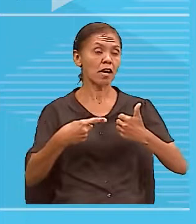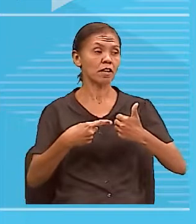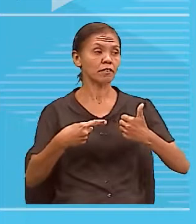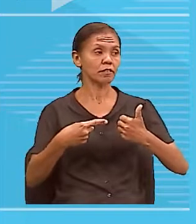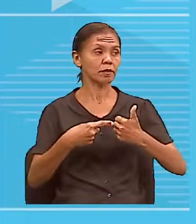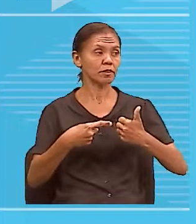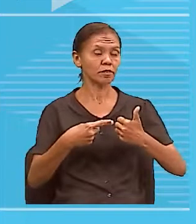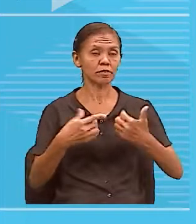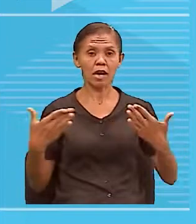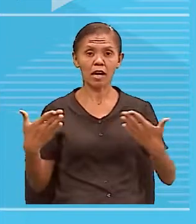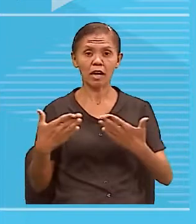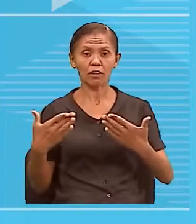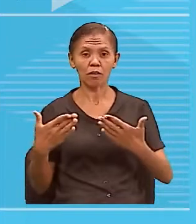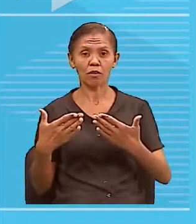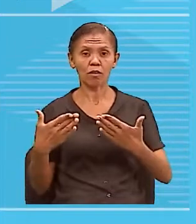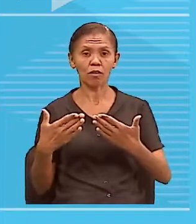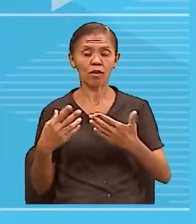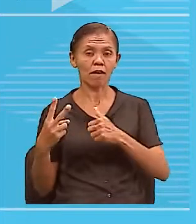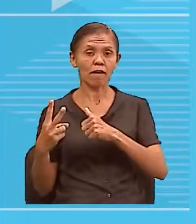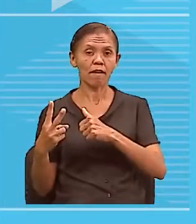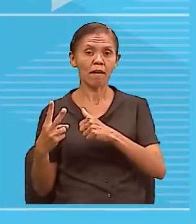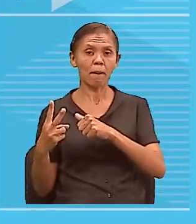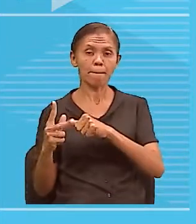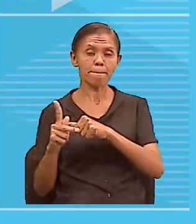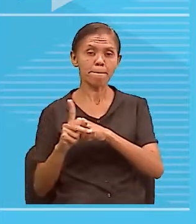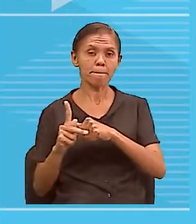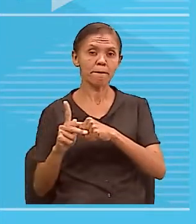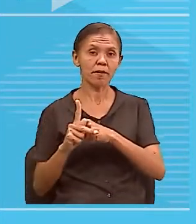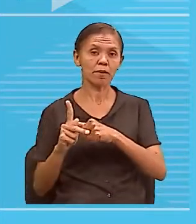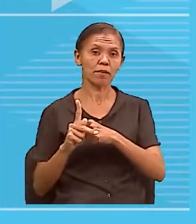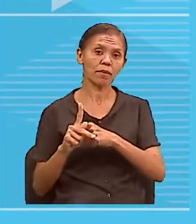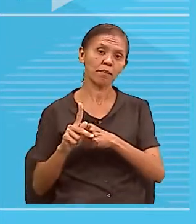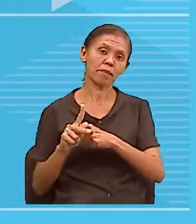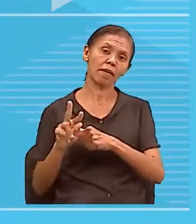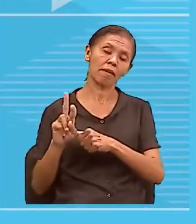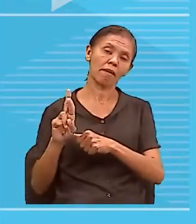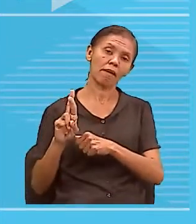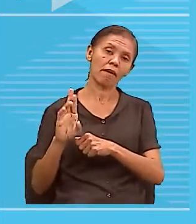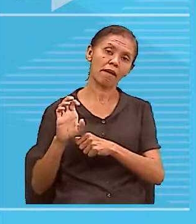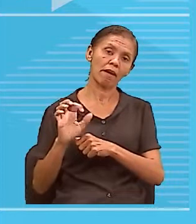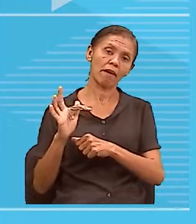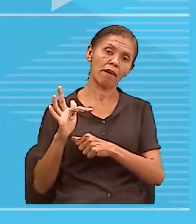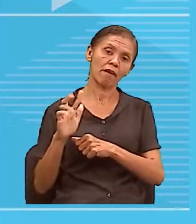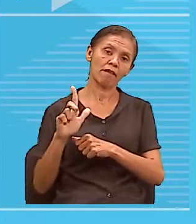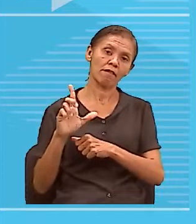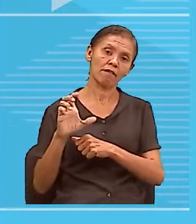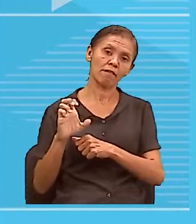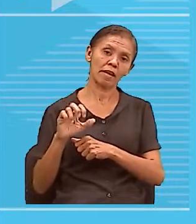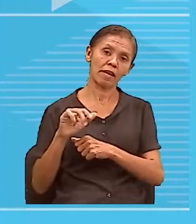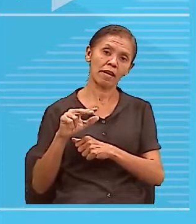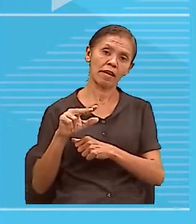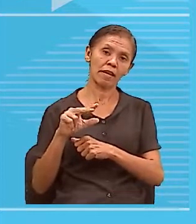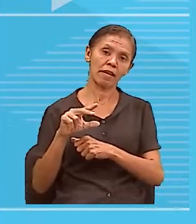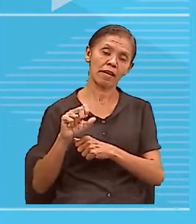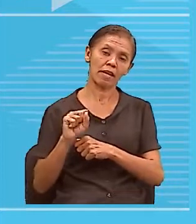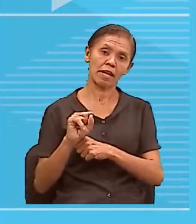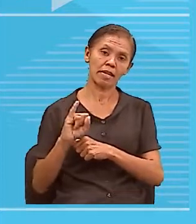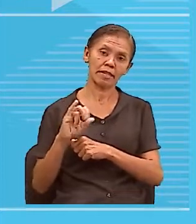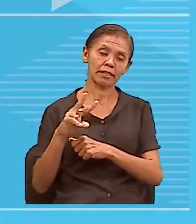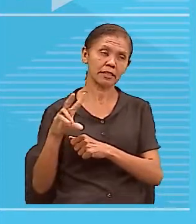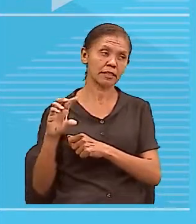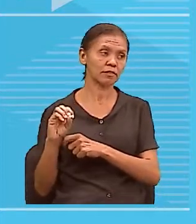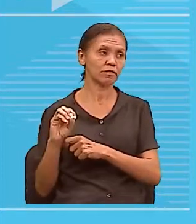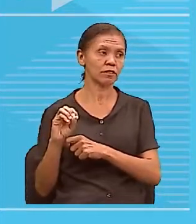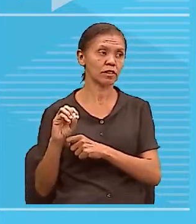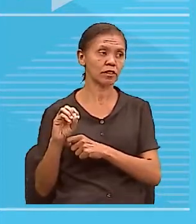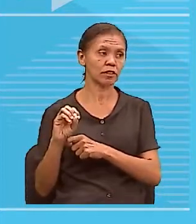verbo reflexivo na Olha esse pronome reflexivo o acompanhar de pronome reflexivo eu só faço juntar